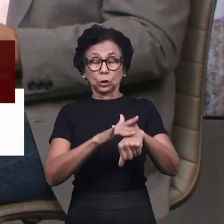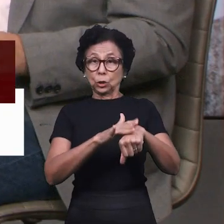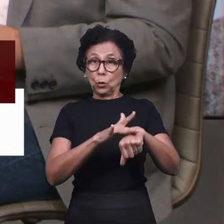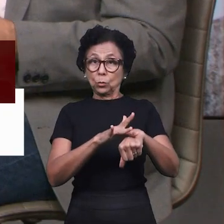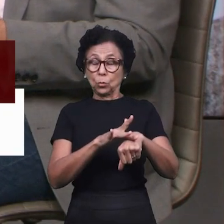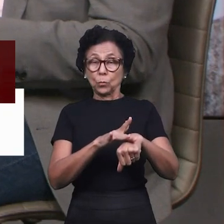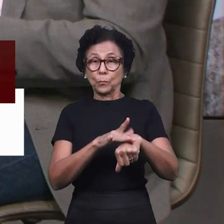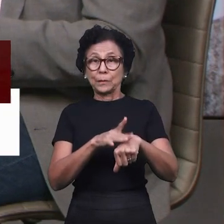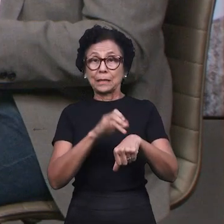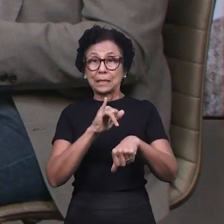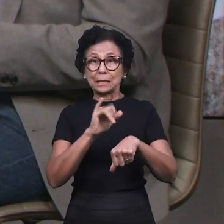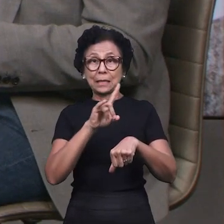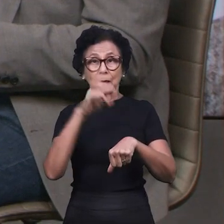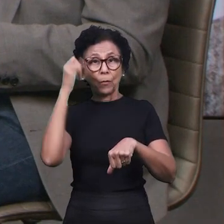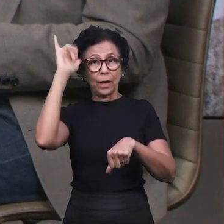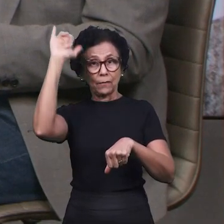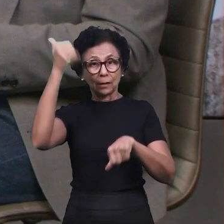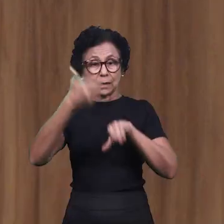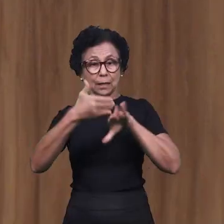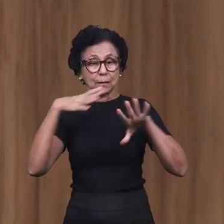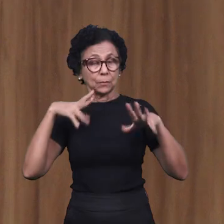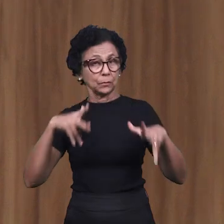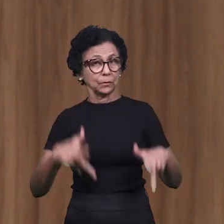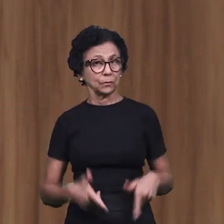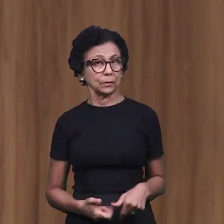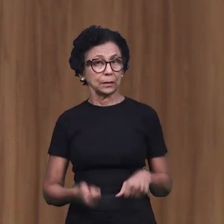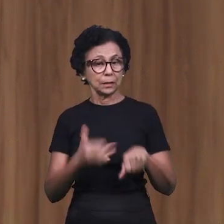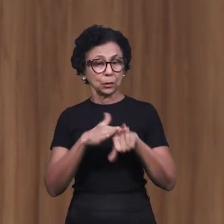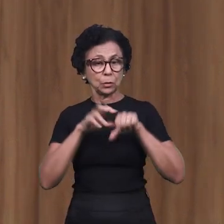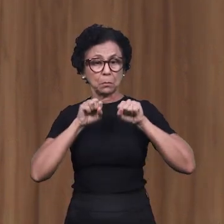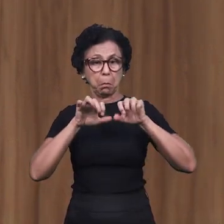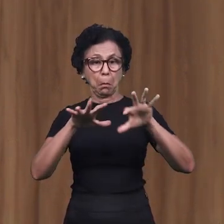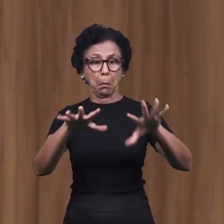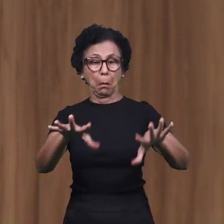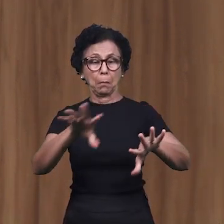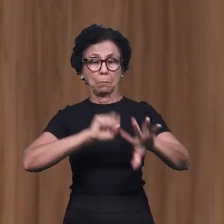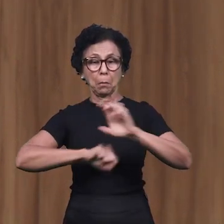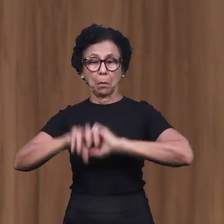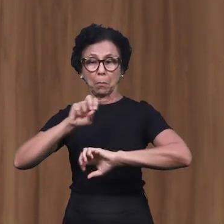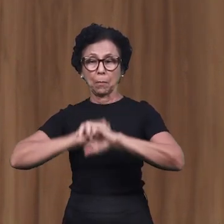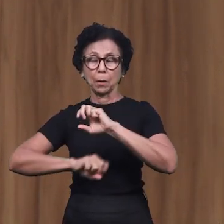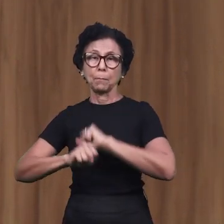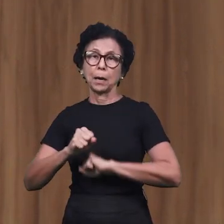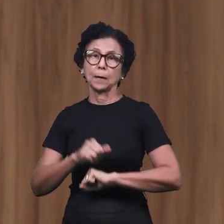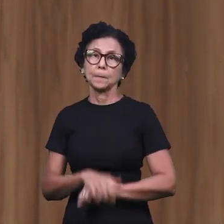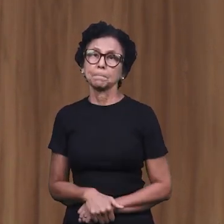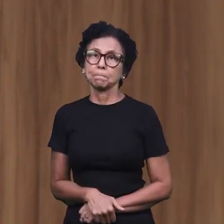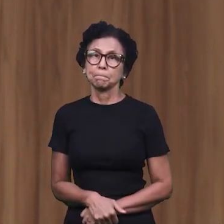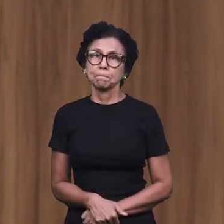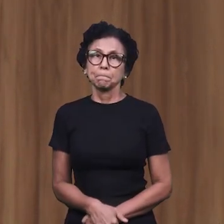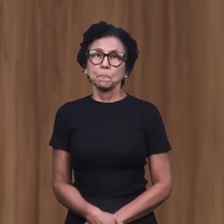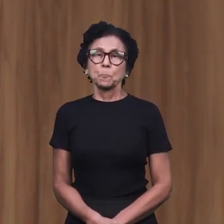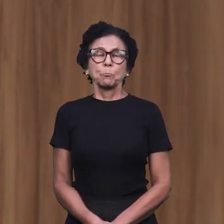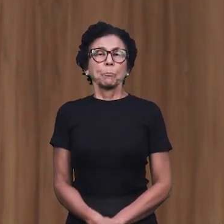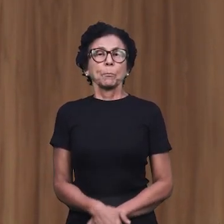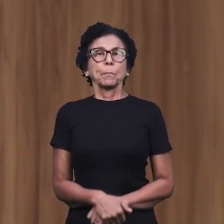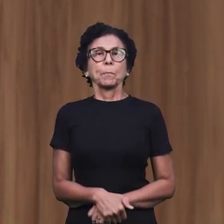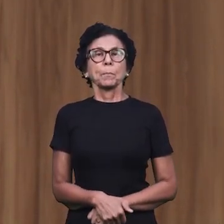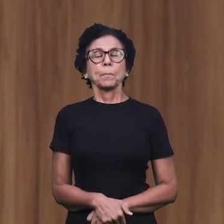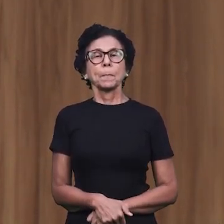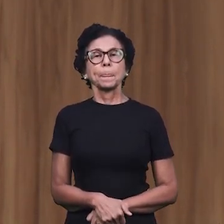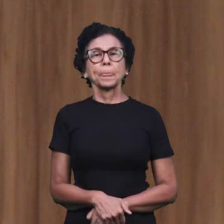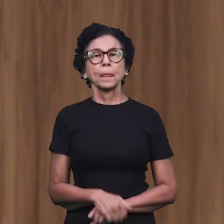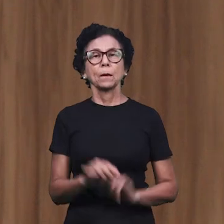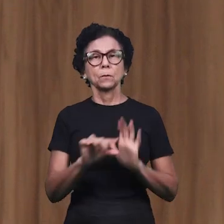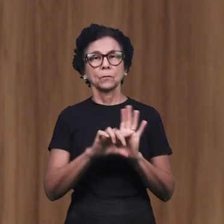meio do povo. Regras sanitárias, né? Regras sanitárias, eram necessárias. Eram necessárias. Não podia ter, a partir do 15, nós vamos